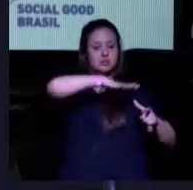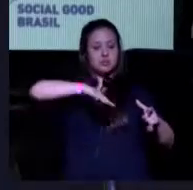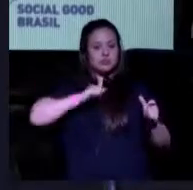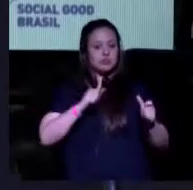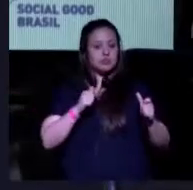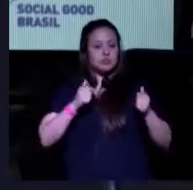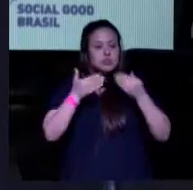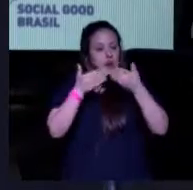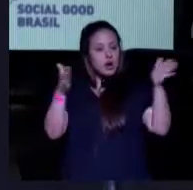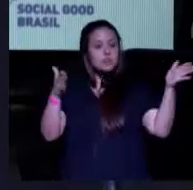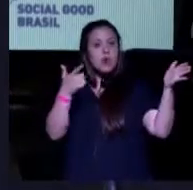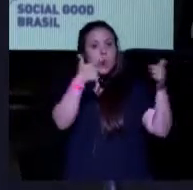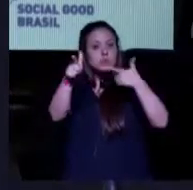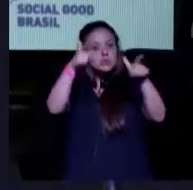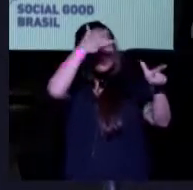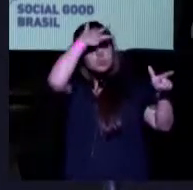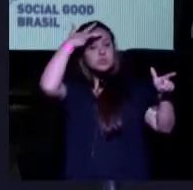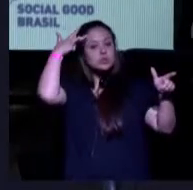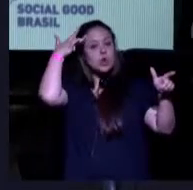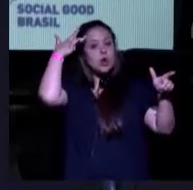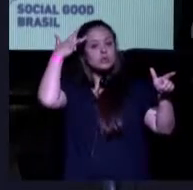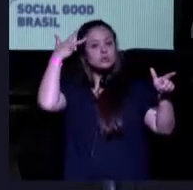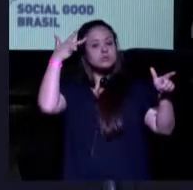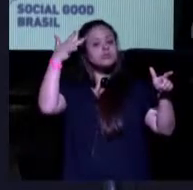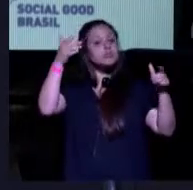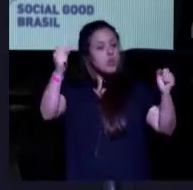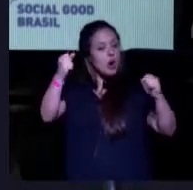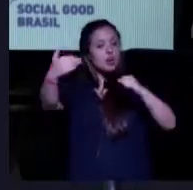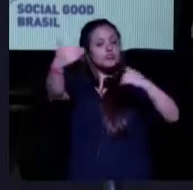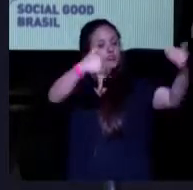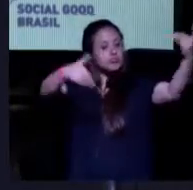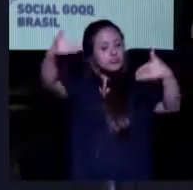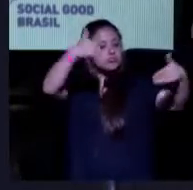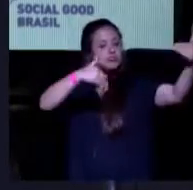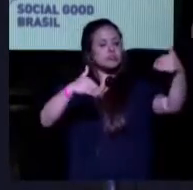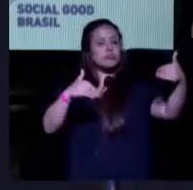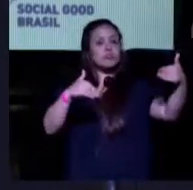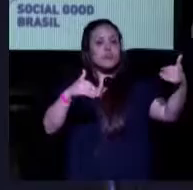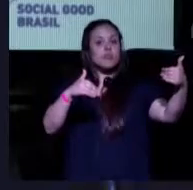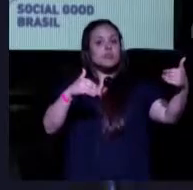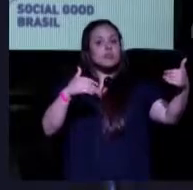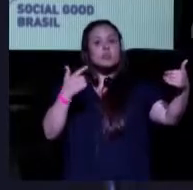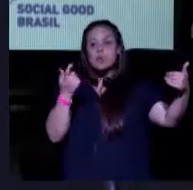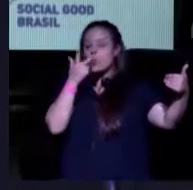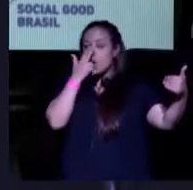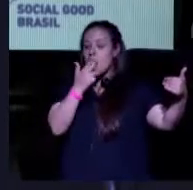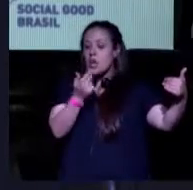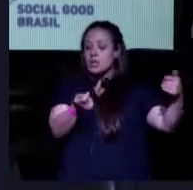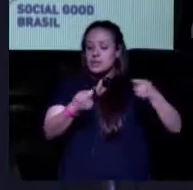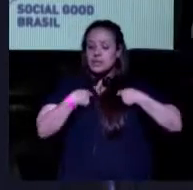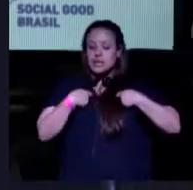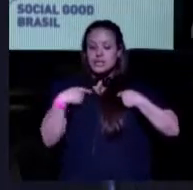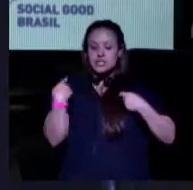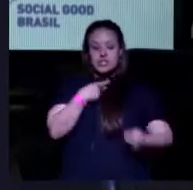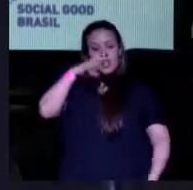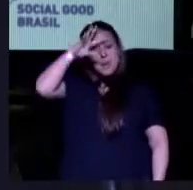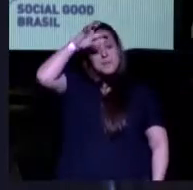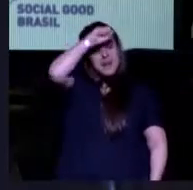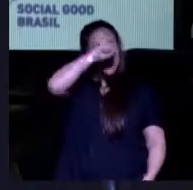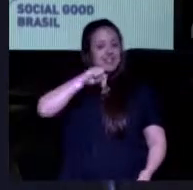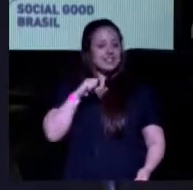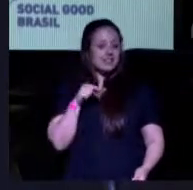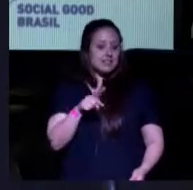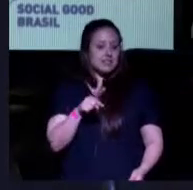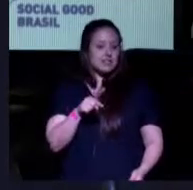com que a gente aprenda muito com esse modelo ou seja não é a gente pagando um